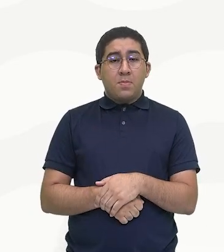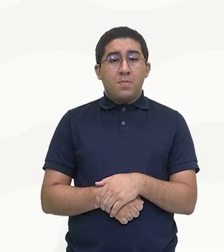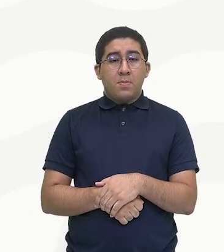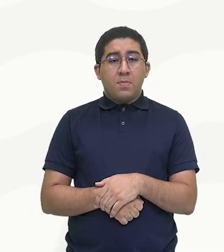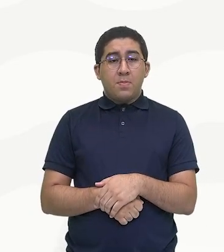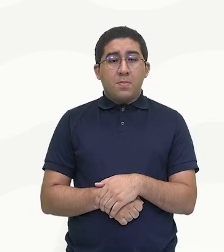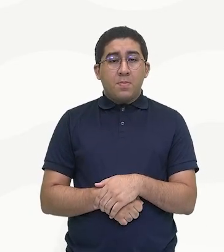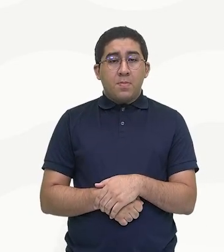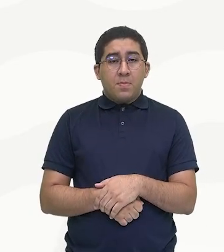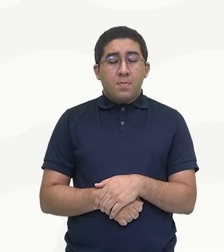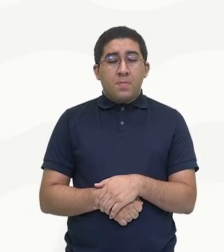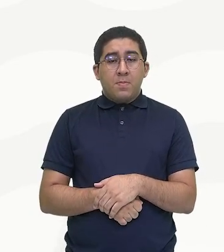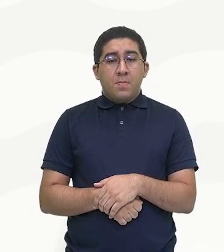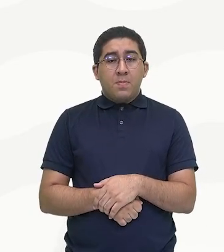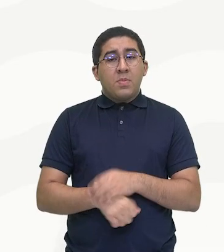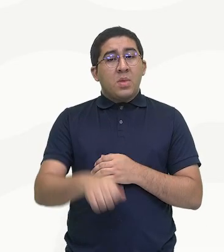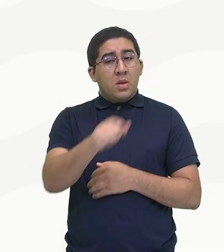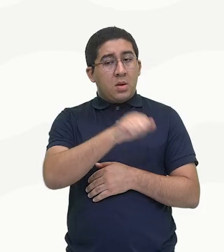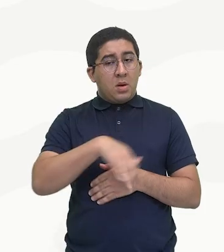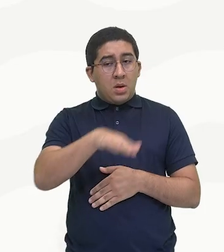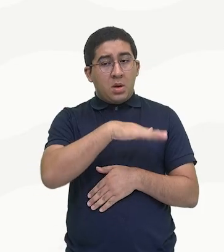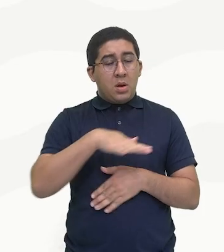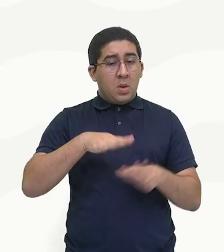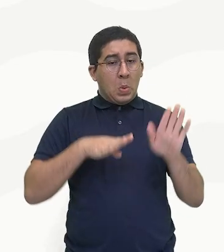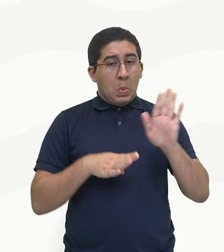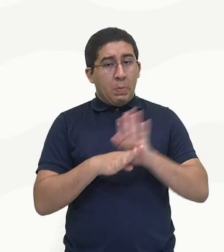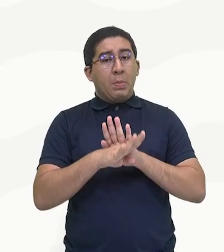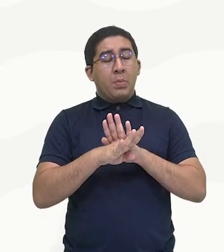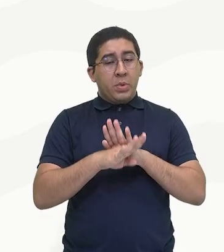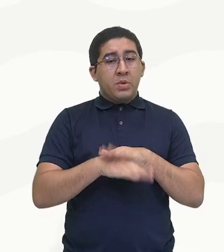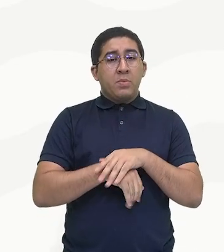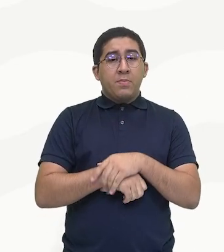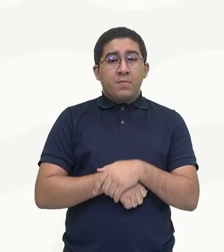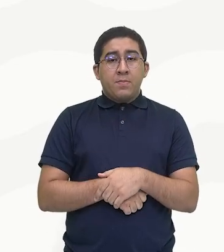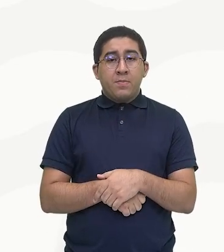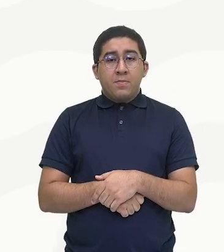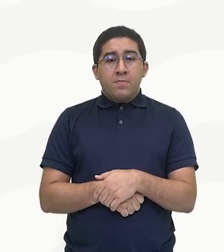E a área que teve um aumento, em vez de ser